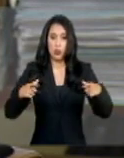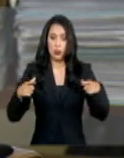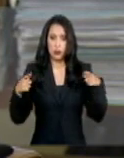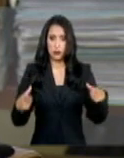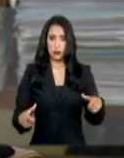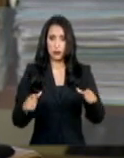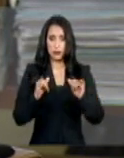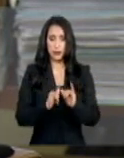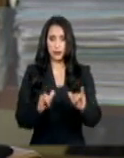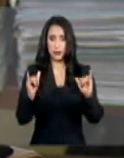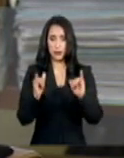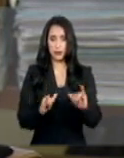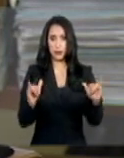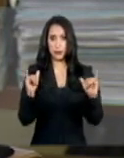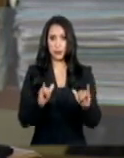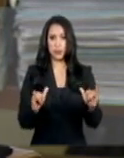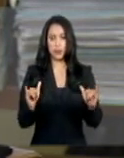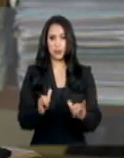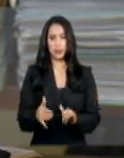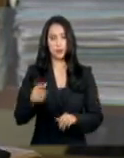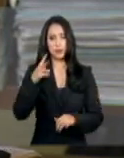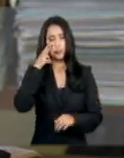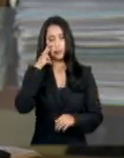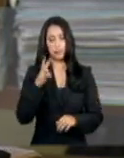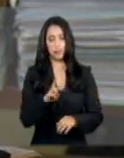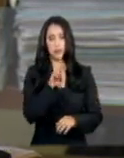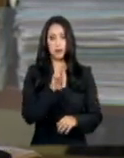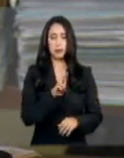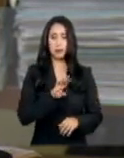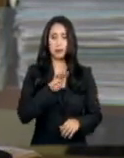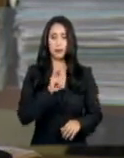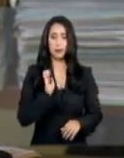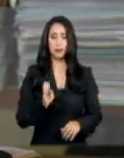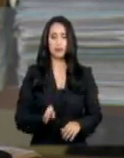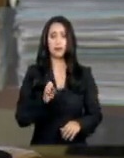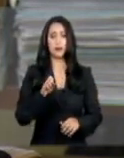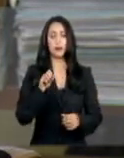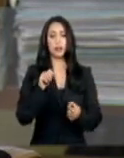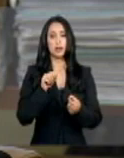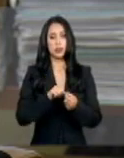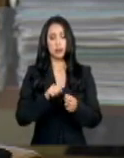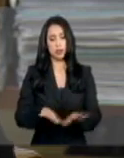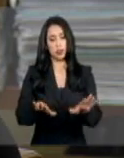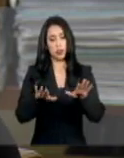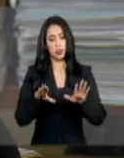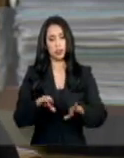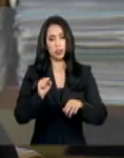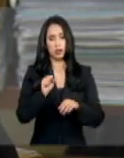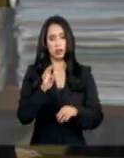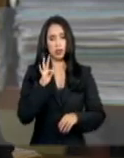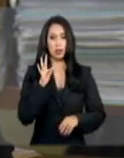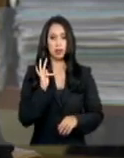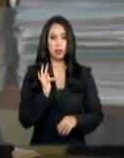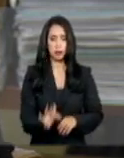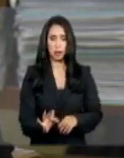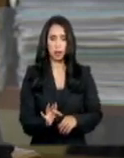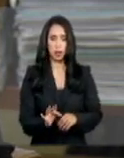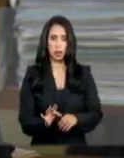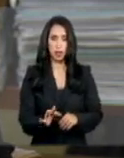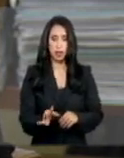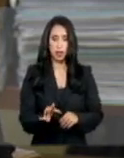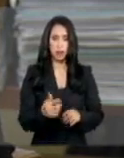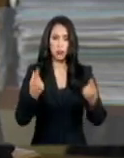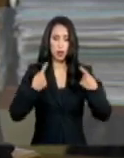funcional hori zani cuja repercussão geral foi reconhecida pelo plenário desta corte importaria em transgressão ao